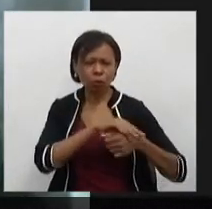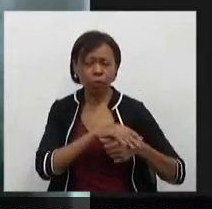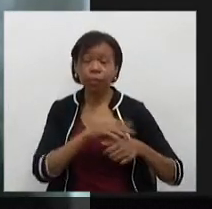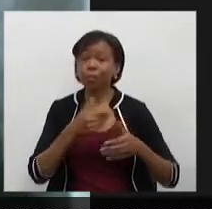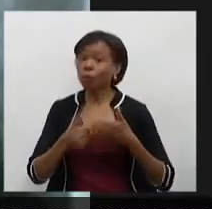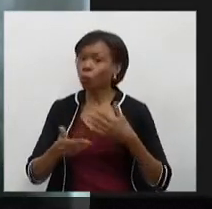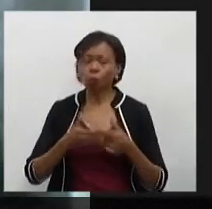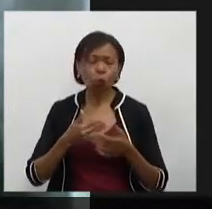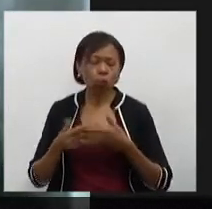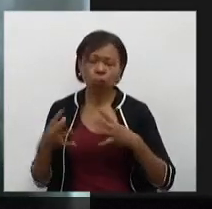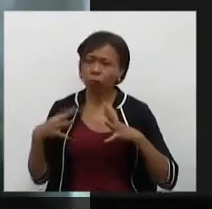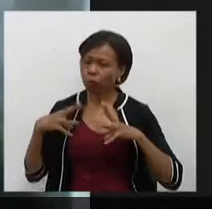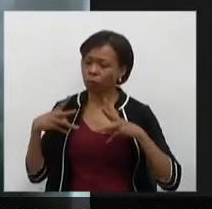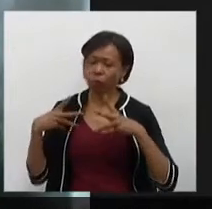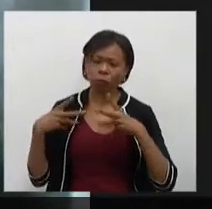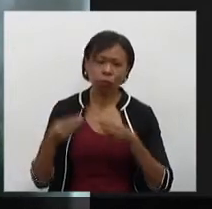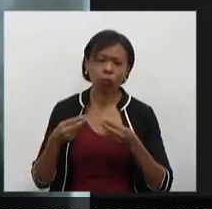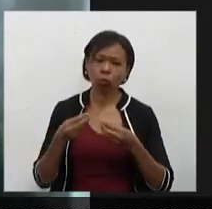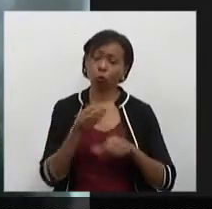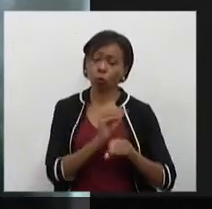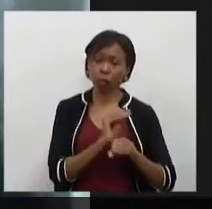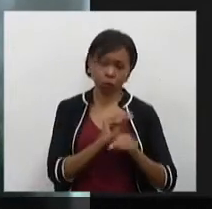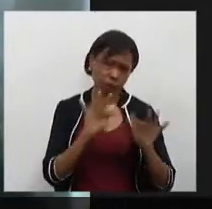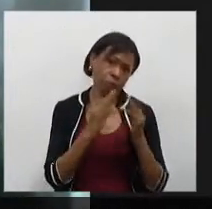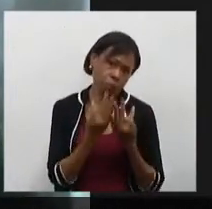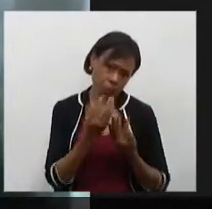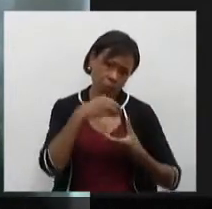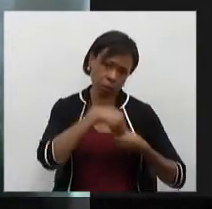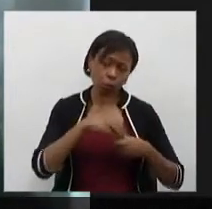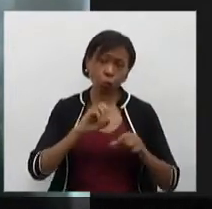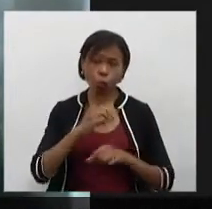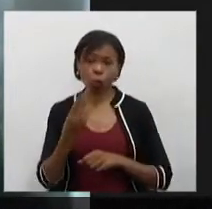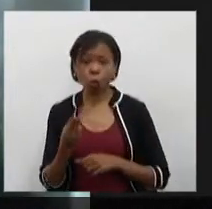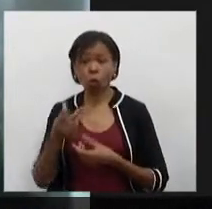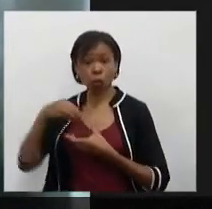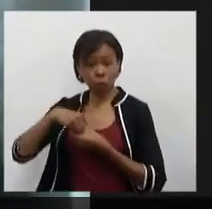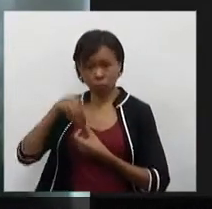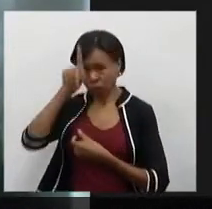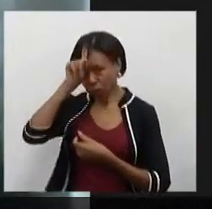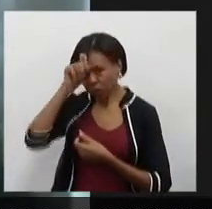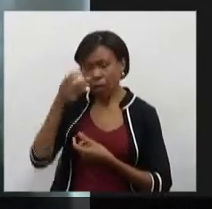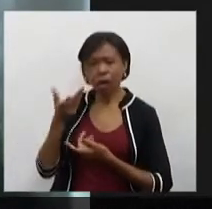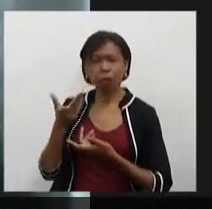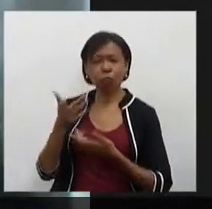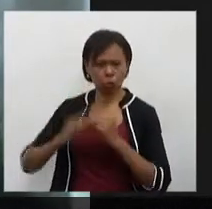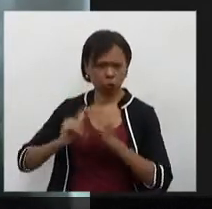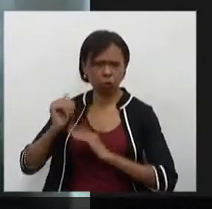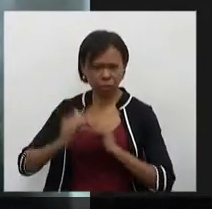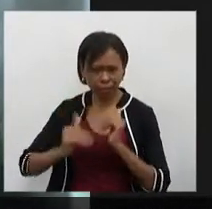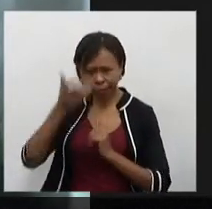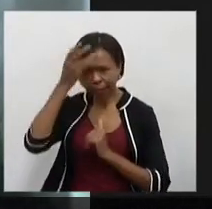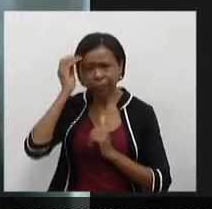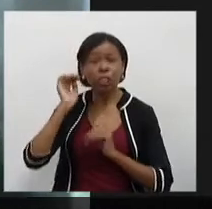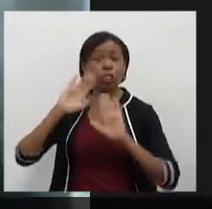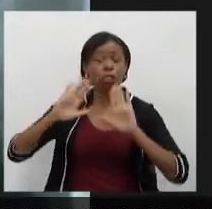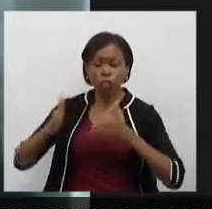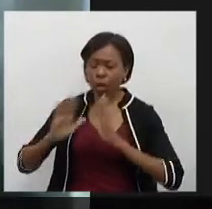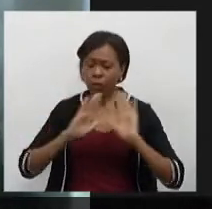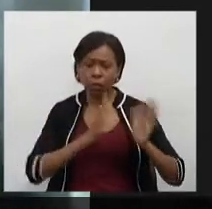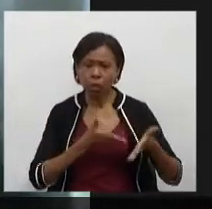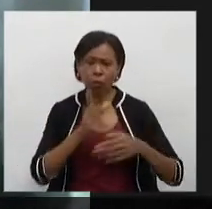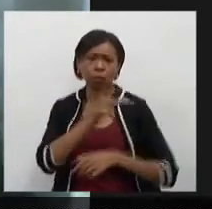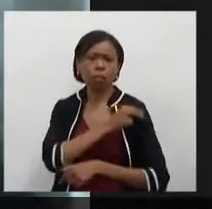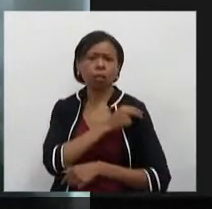familiares quanto os cuidadores profissionais, eles foram vacinados. Por que nós, cuidadores de pessoas